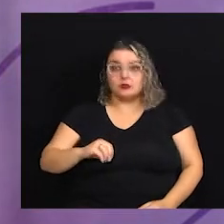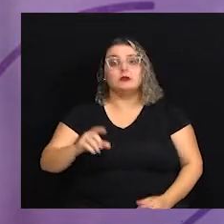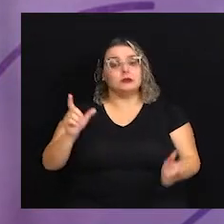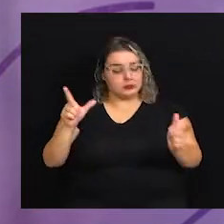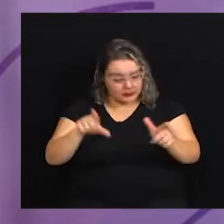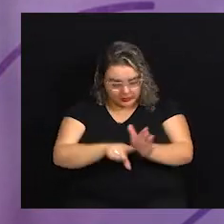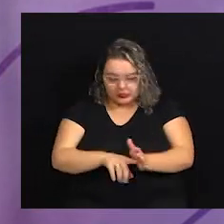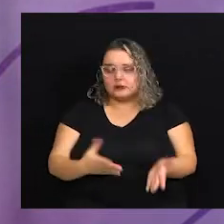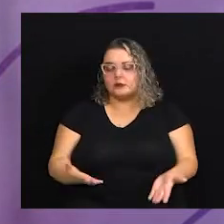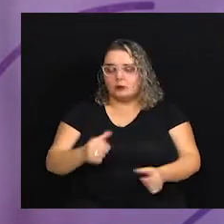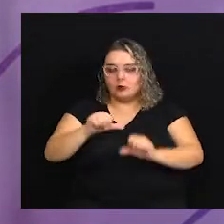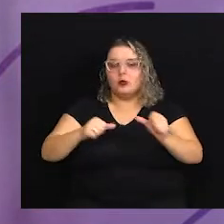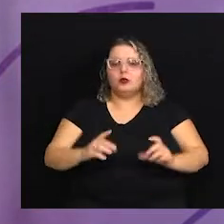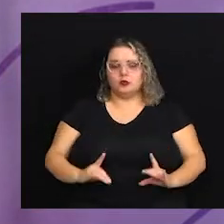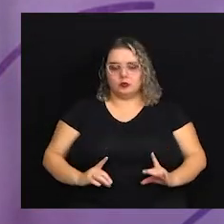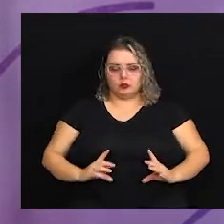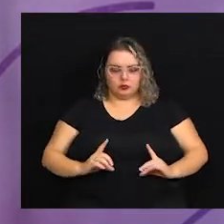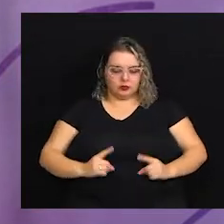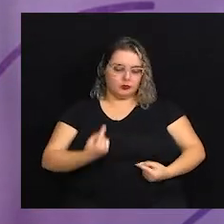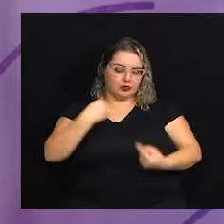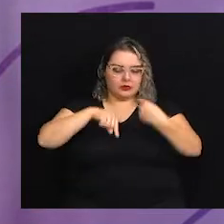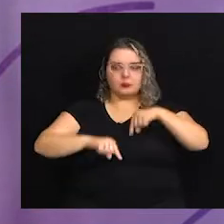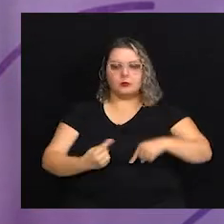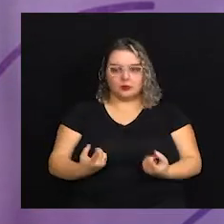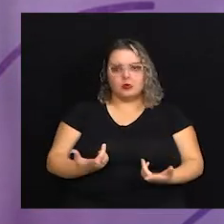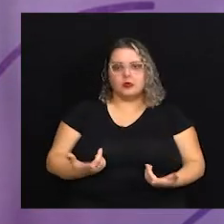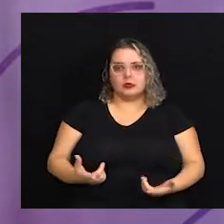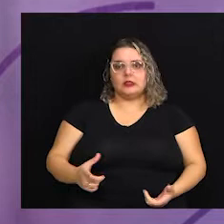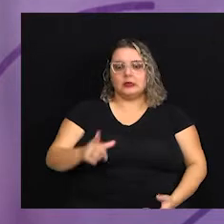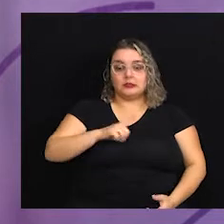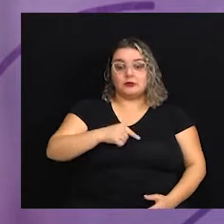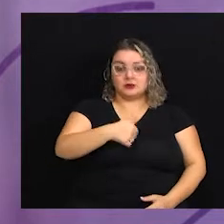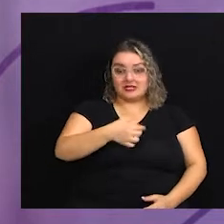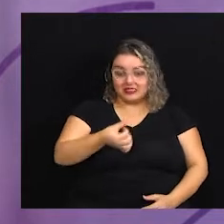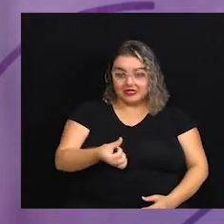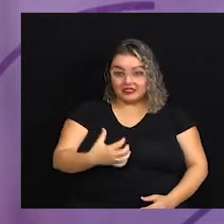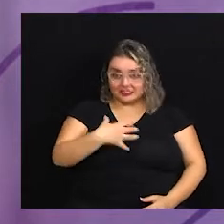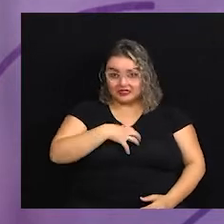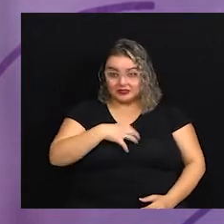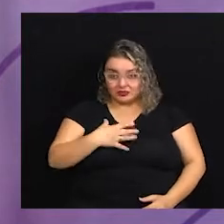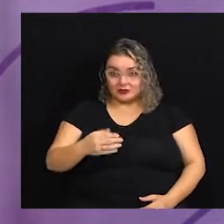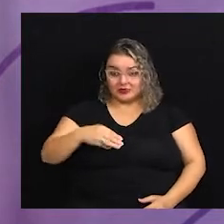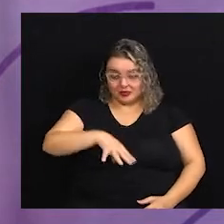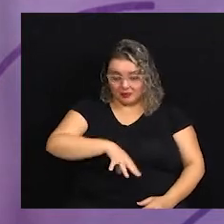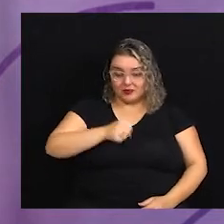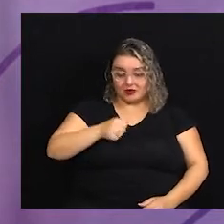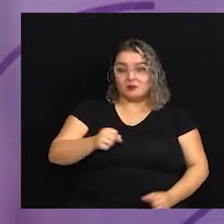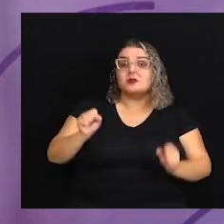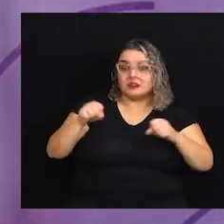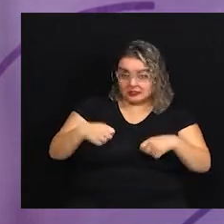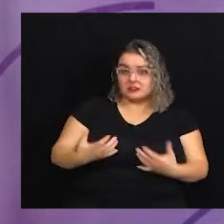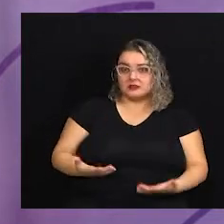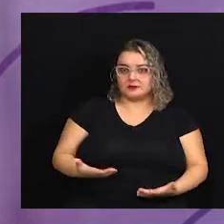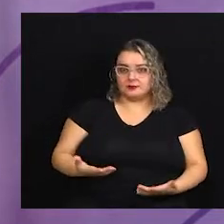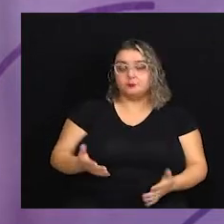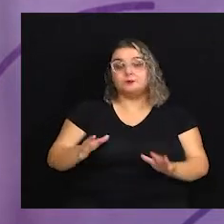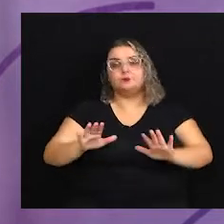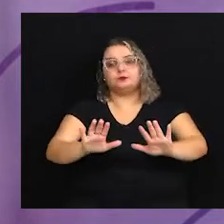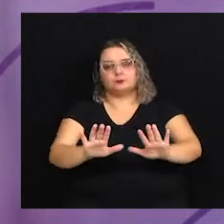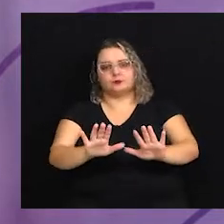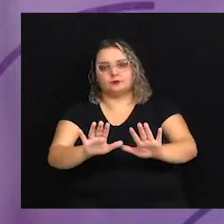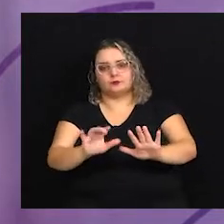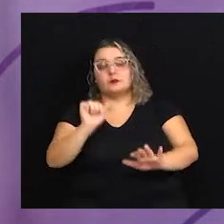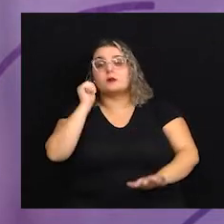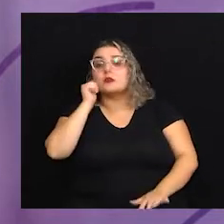Vem. Muda o metabolismo? Sim, todas nós somos expostas a ter os 76 sintomas da menopausa que eu disse para você?